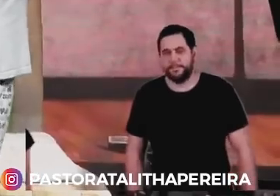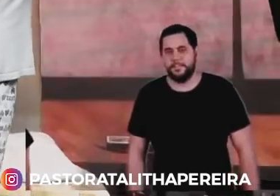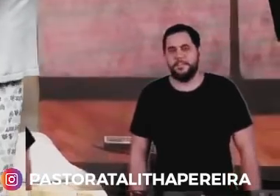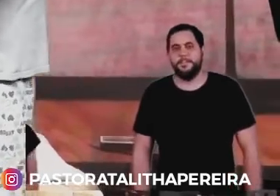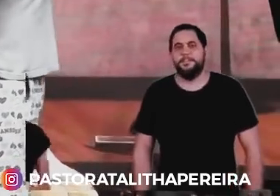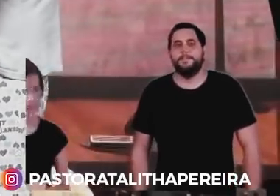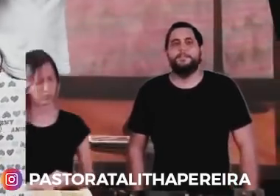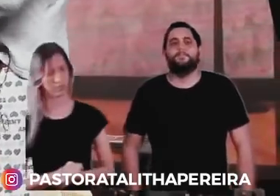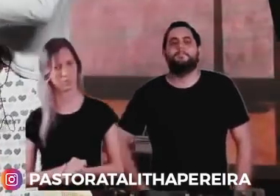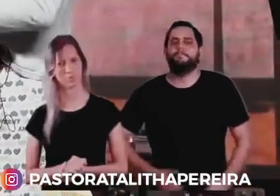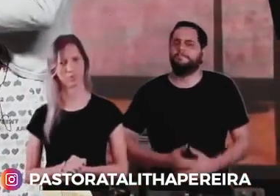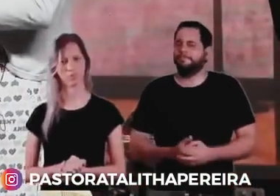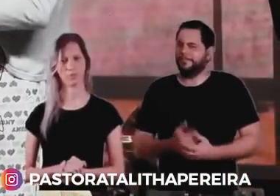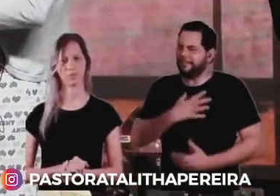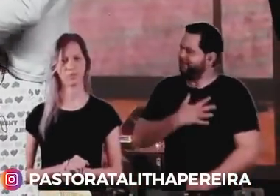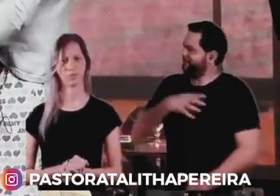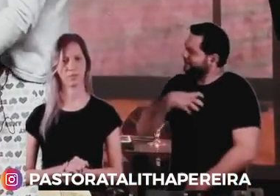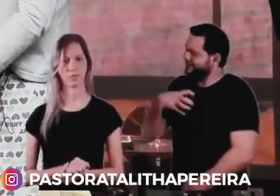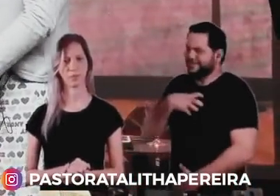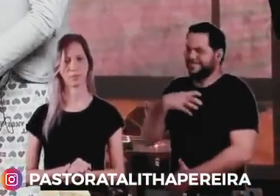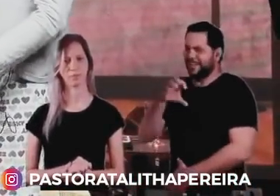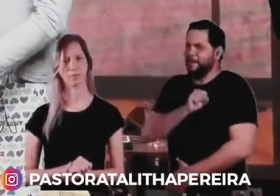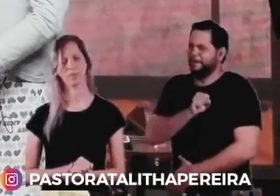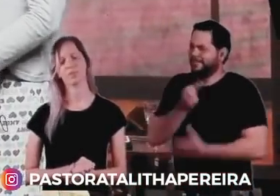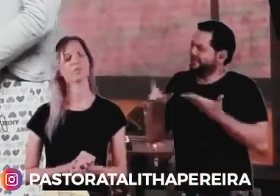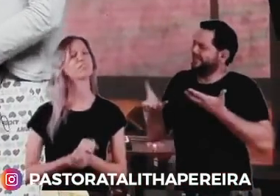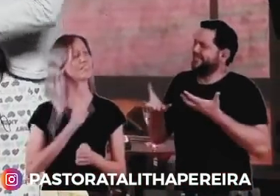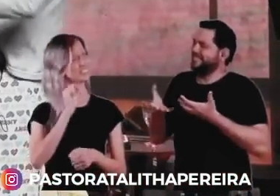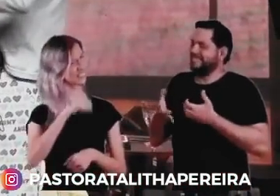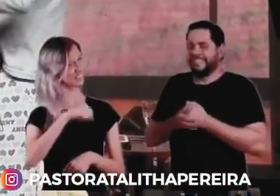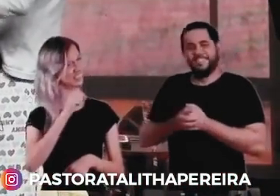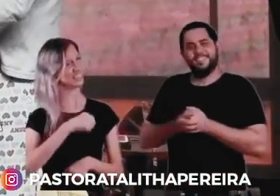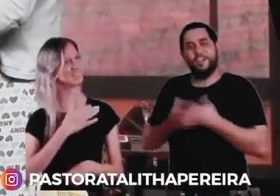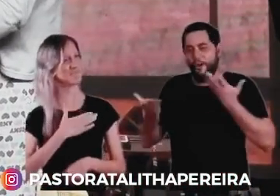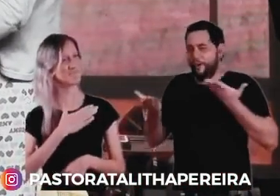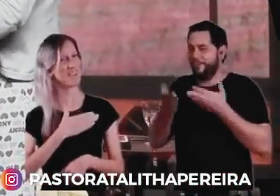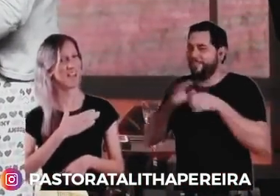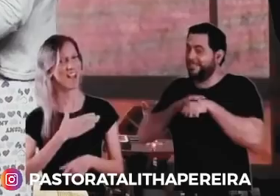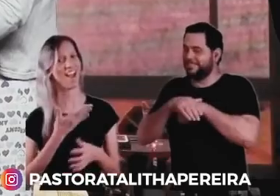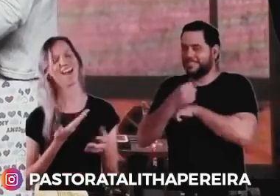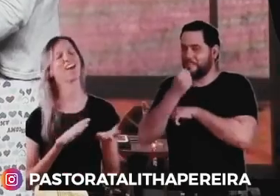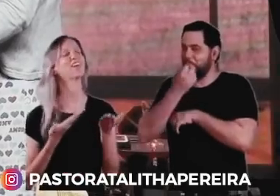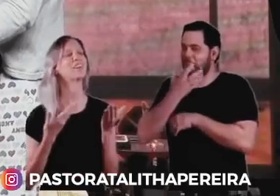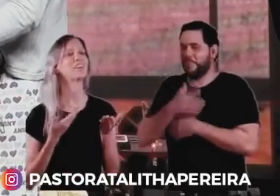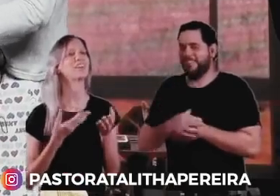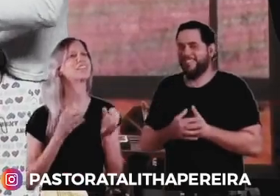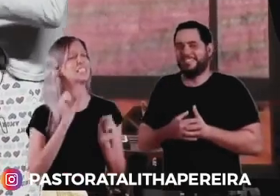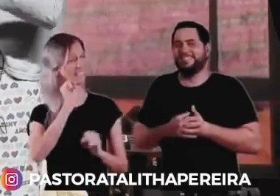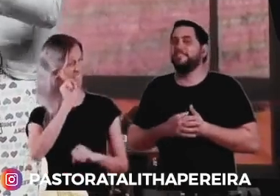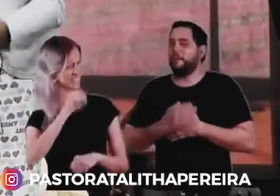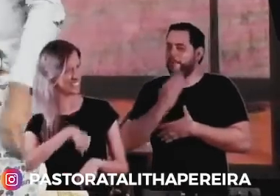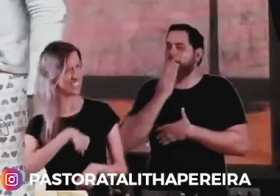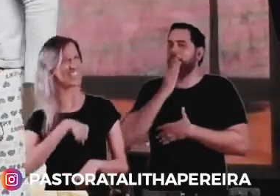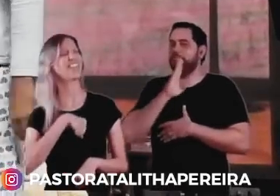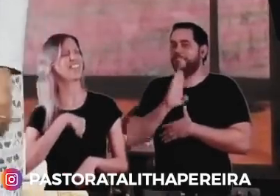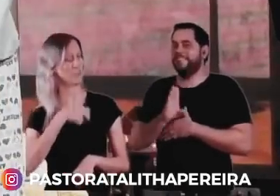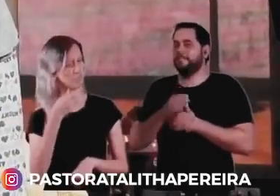meu denguinho? Esse é o dengo? É o meu dengo. Eita, a noite promete. Eita, amor.